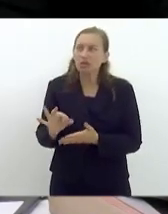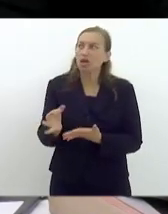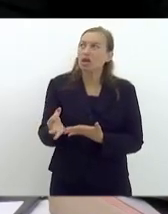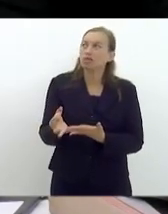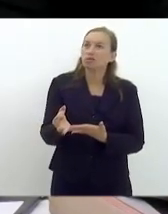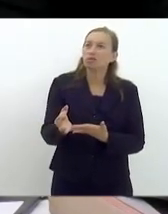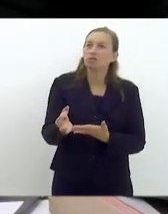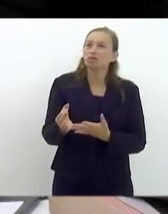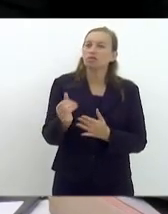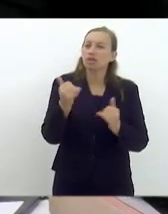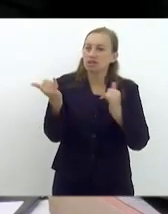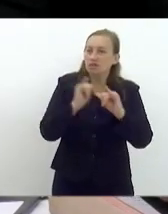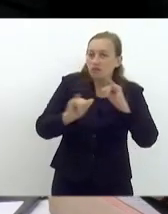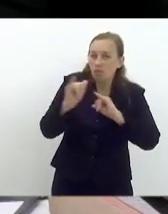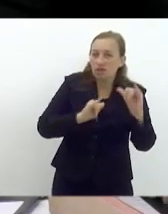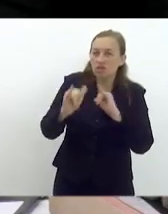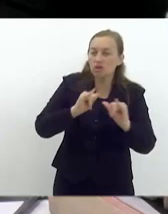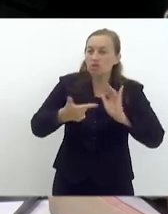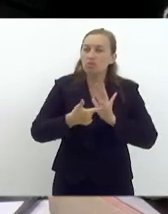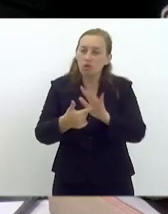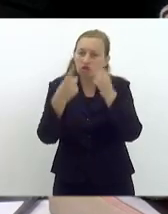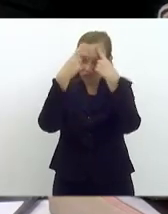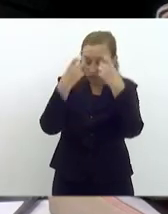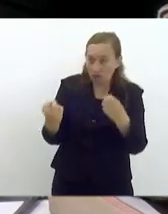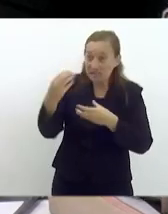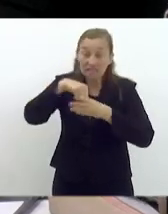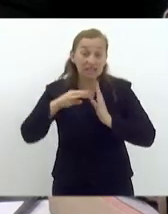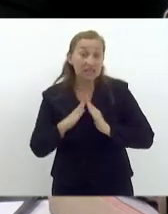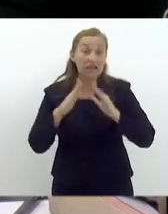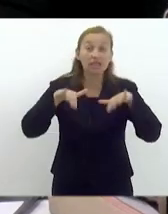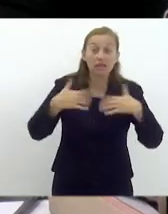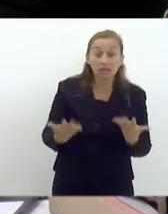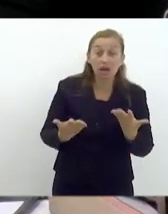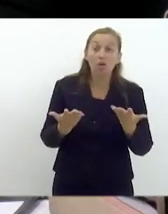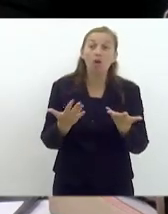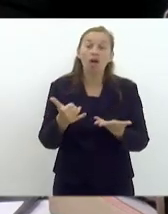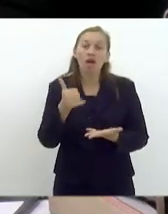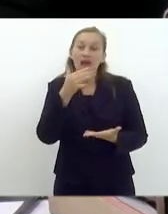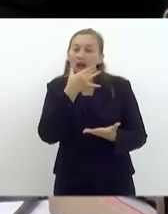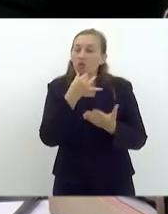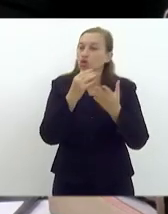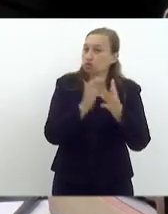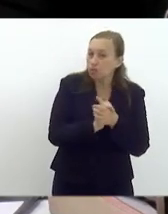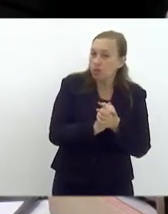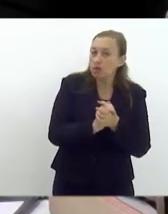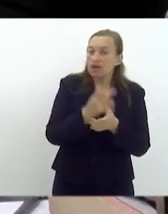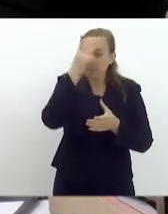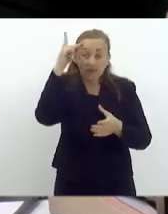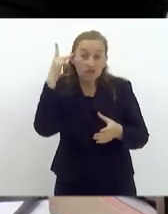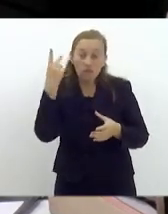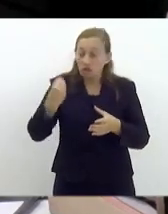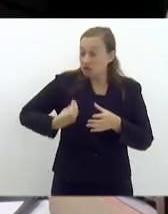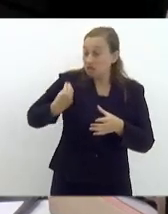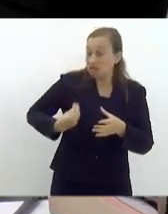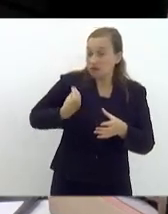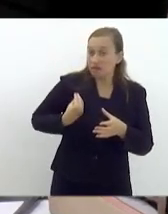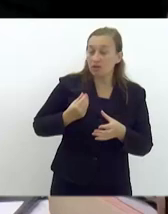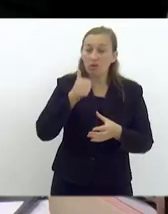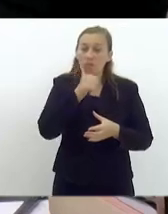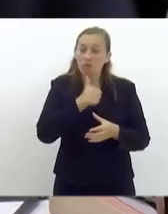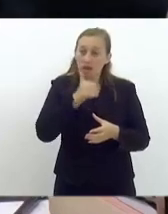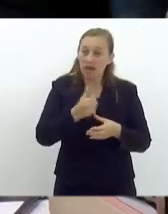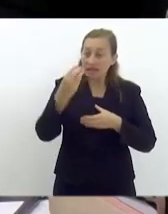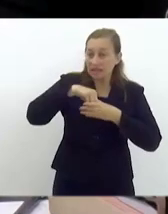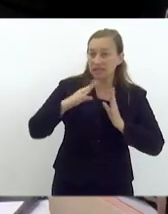dos dados apontam para a violência doméstica né então é o companheiro é a pessoa que está dentro da casa dela então esse